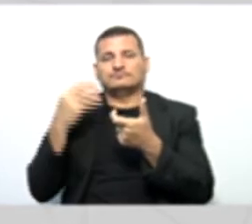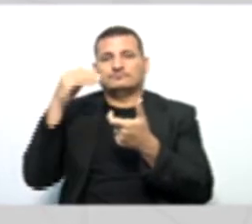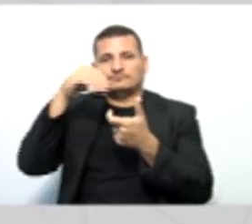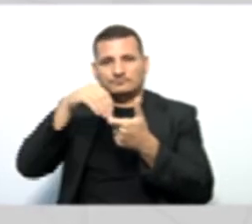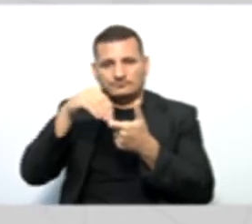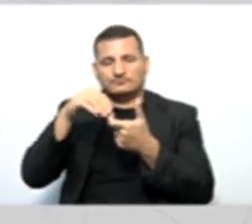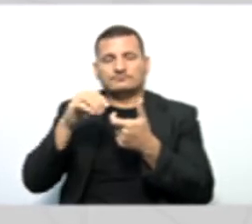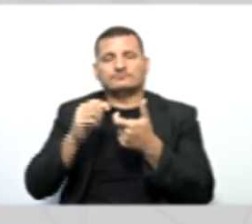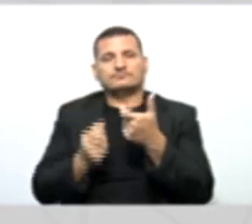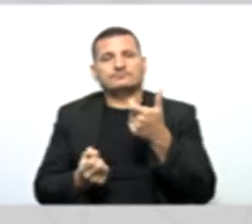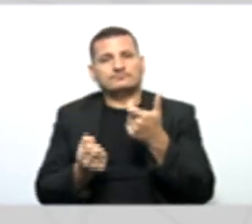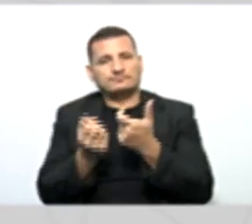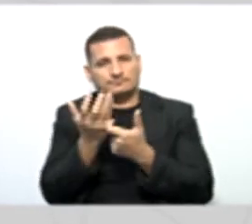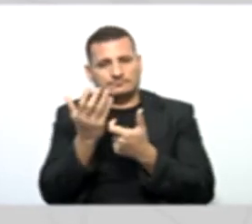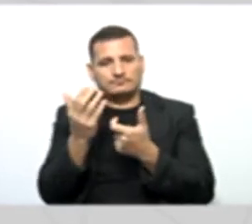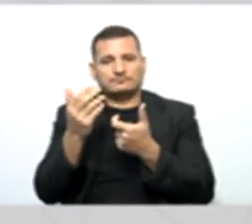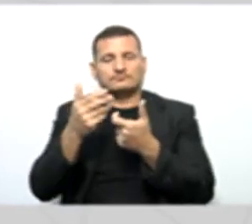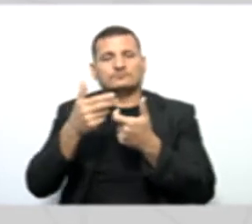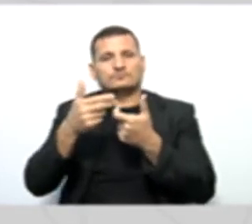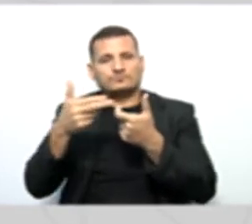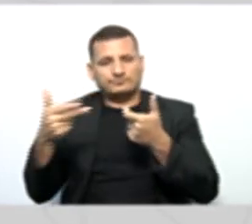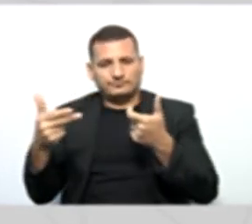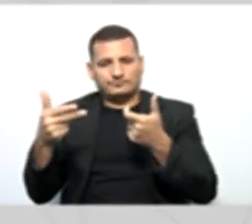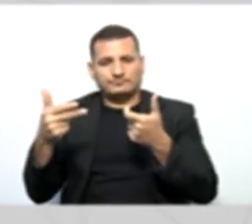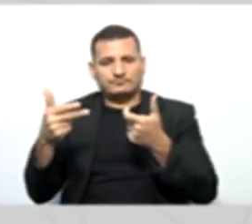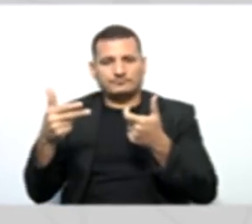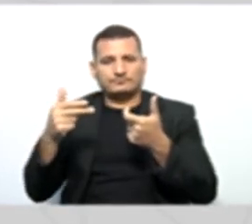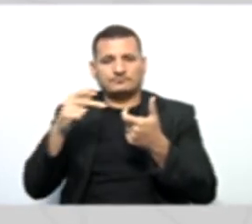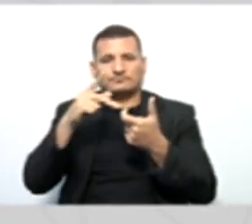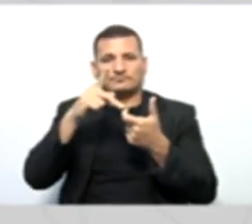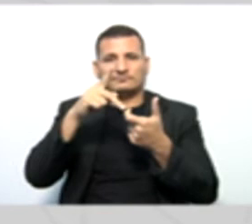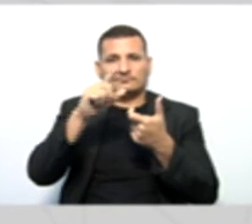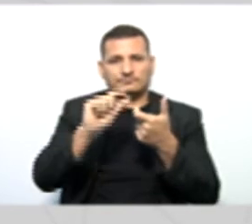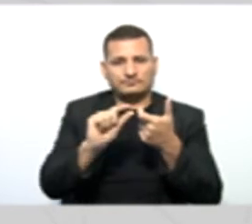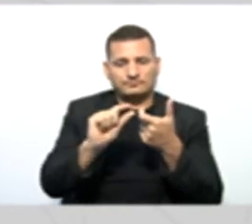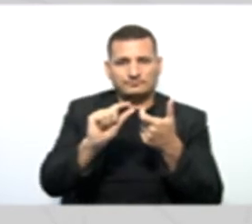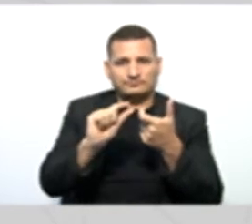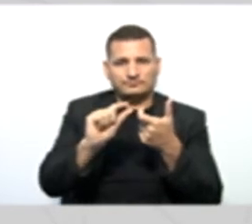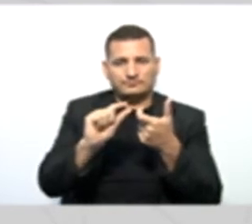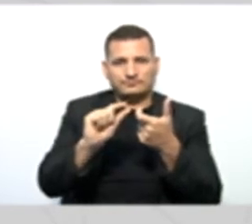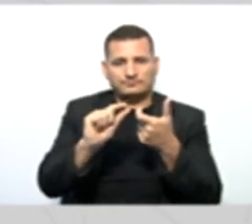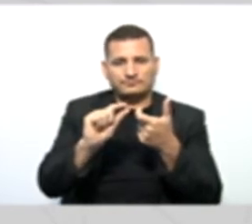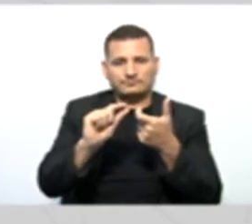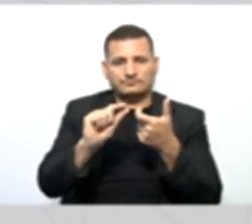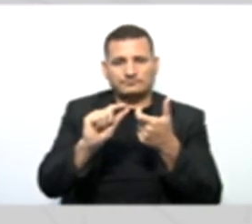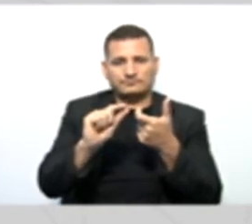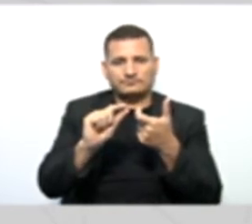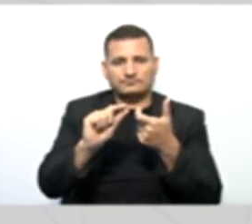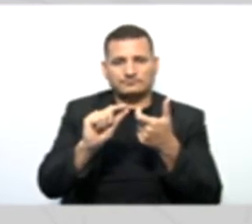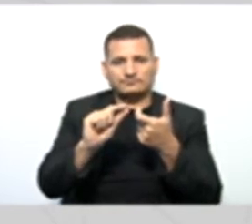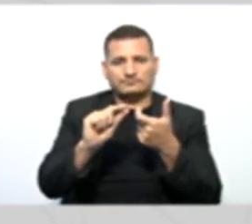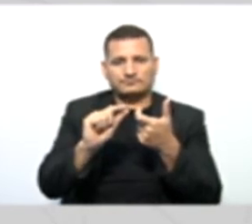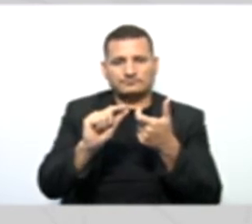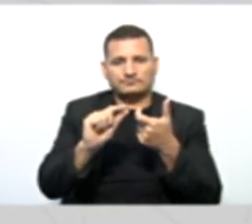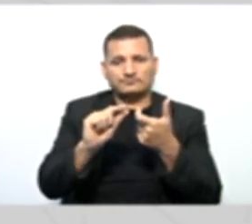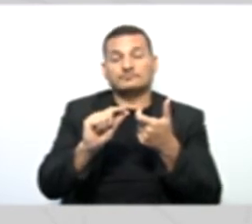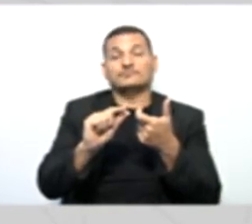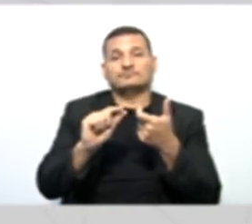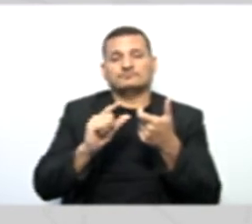estamos criando um objeto pessoa, olha aqui o P minúsculo, olha aqui o P minúsculo, que possui o